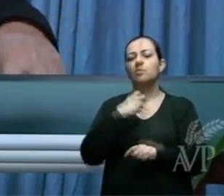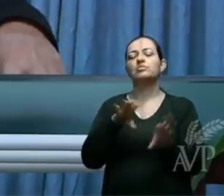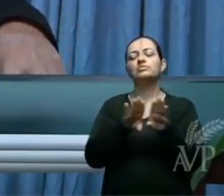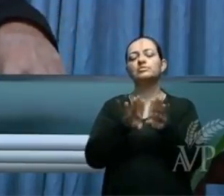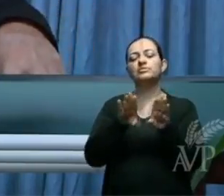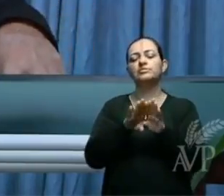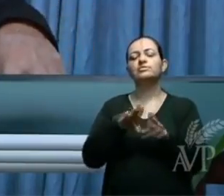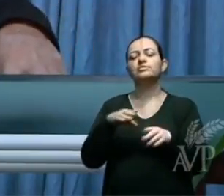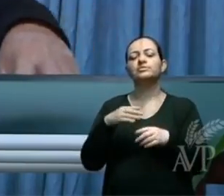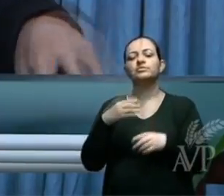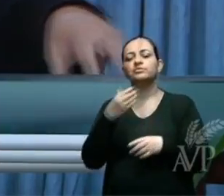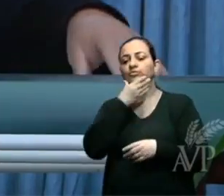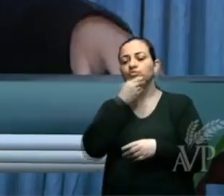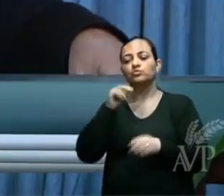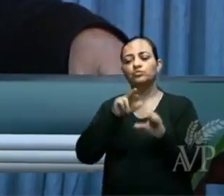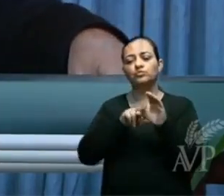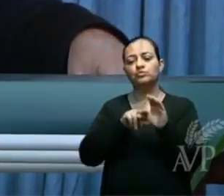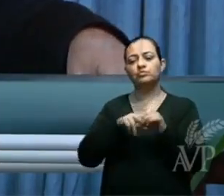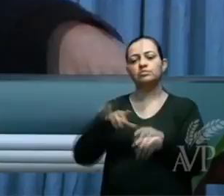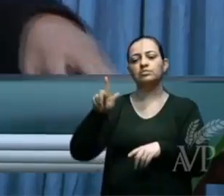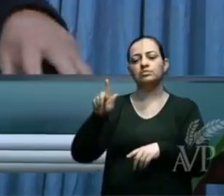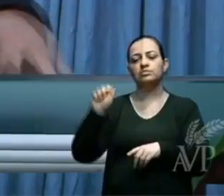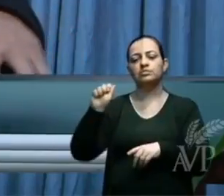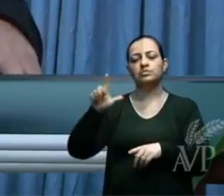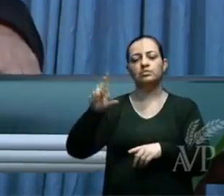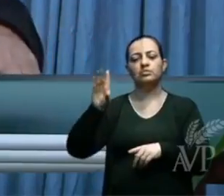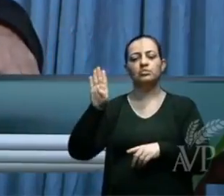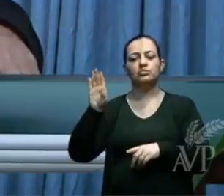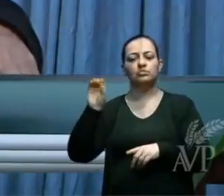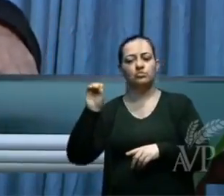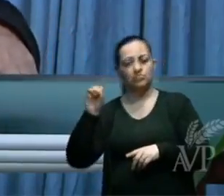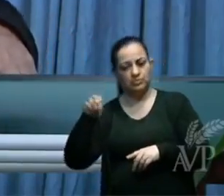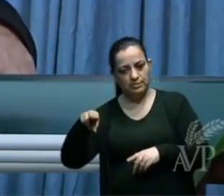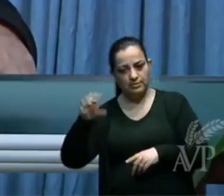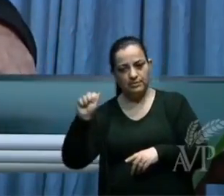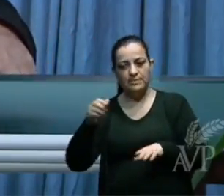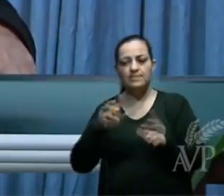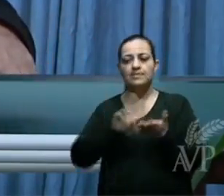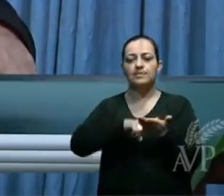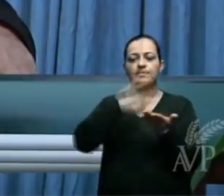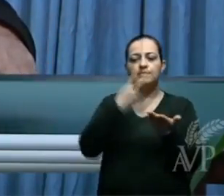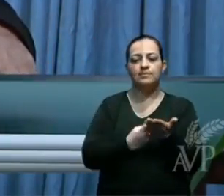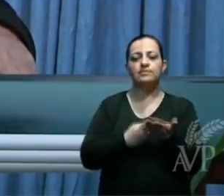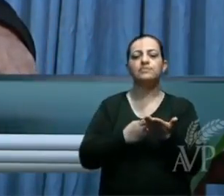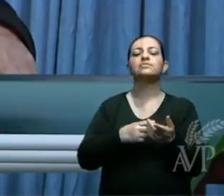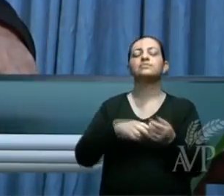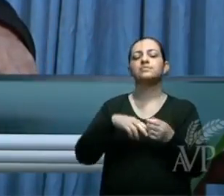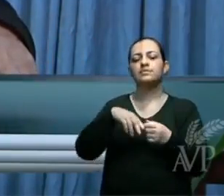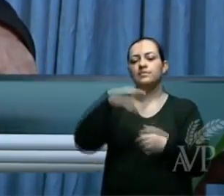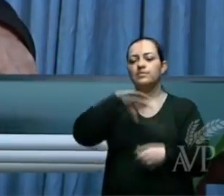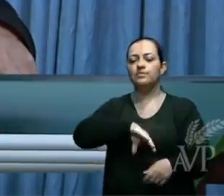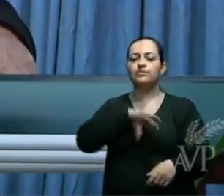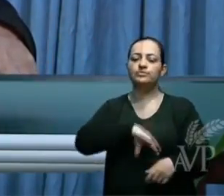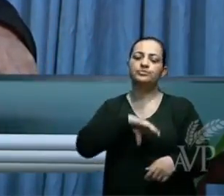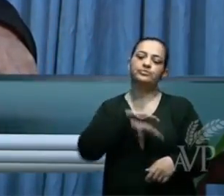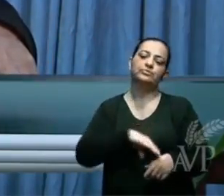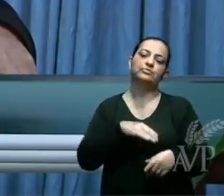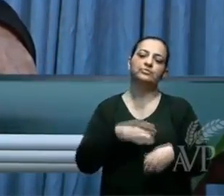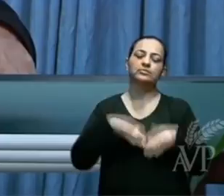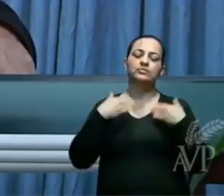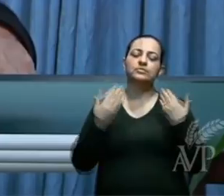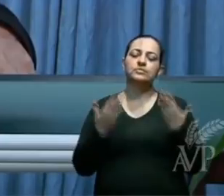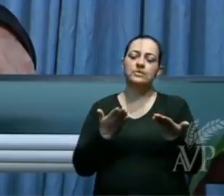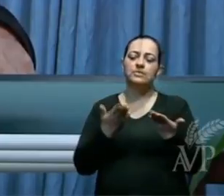dona e nós traduzimos para o português quer dizer